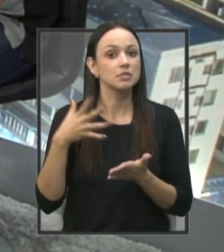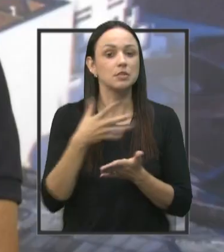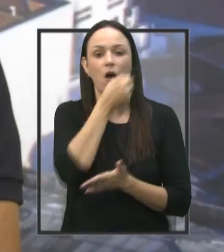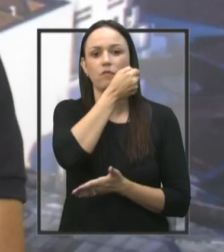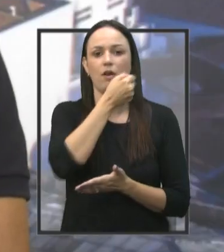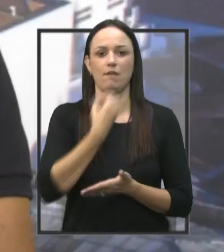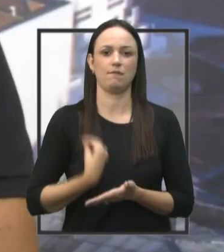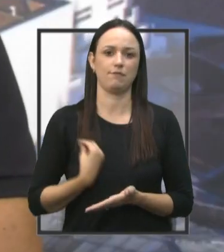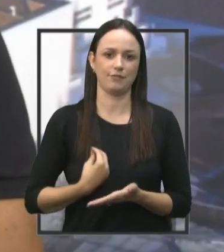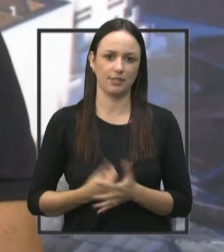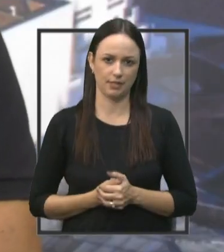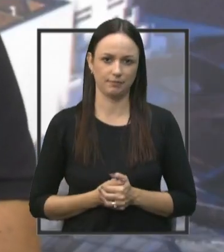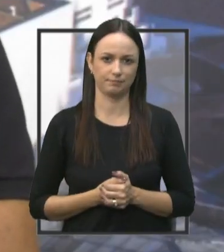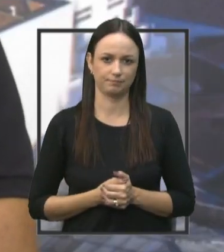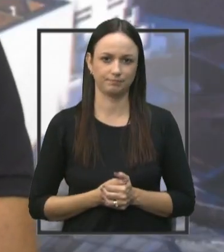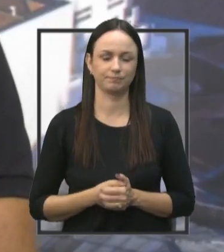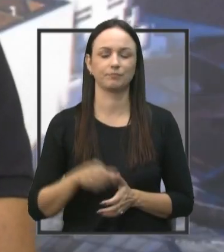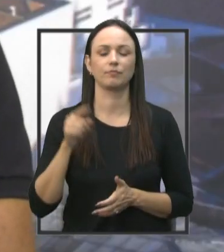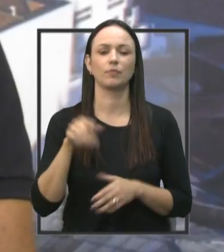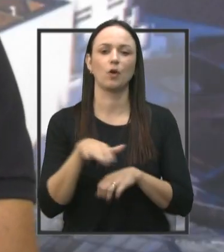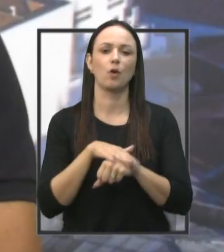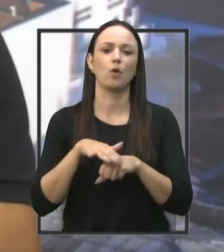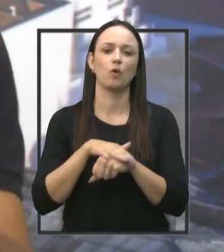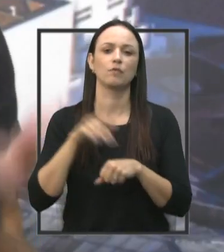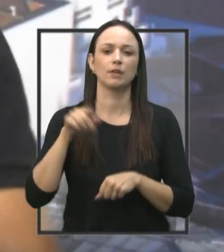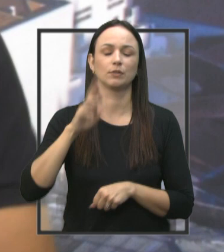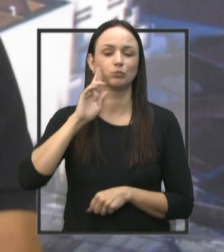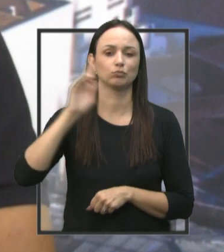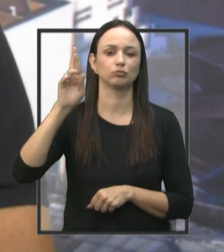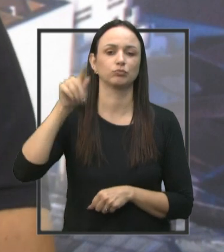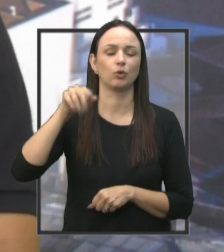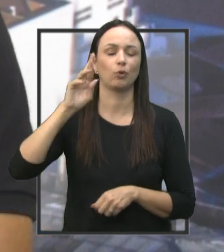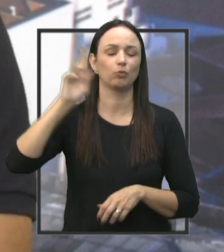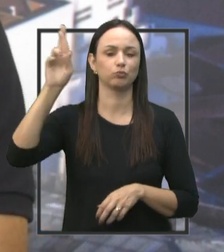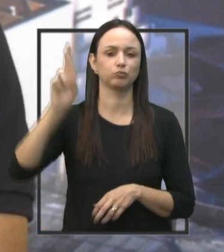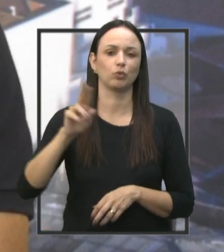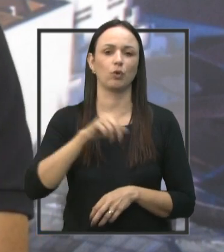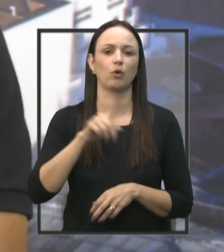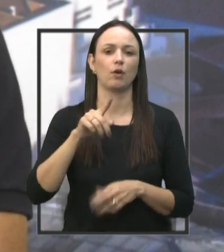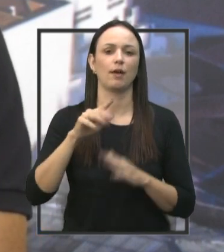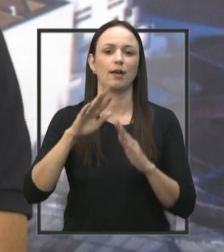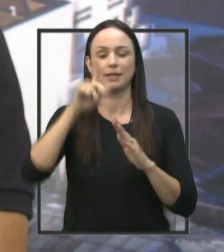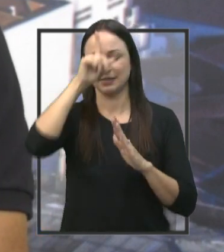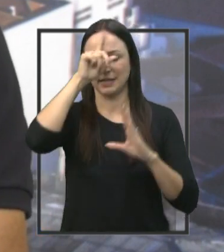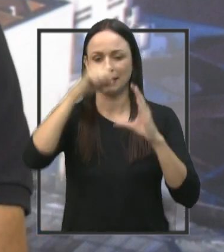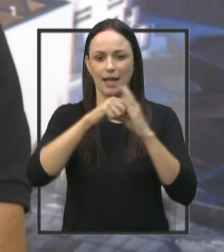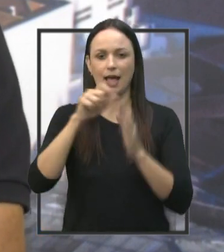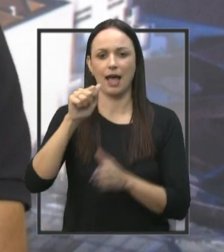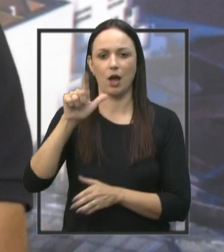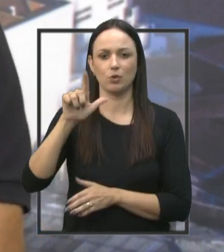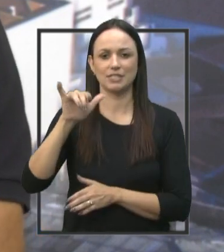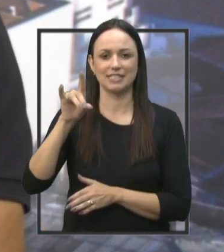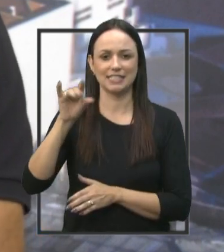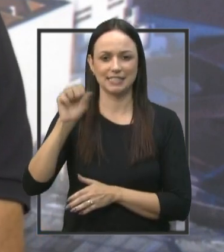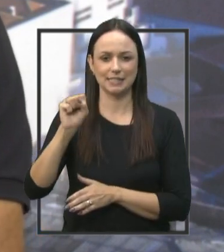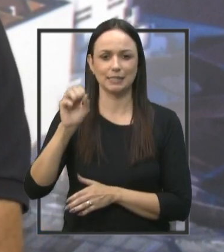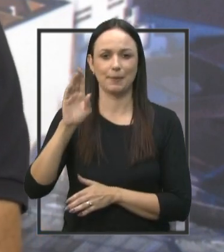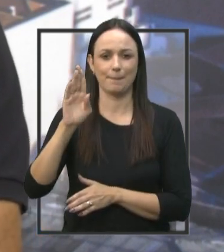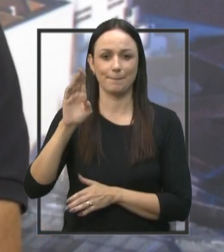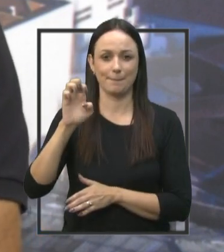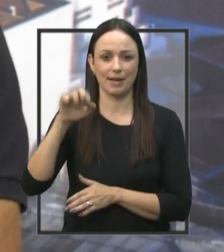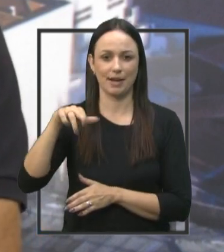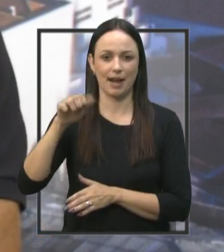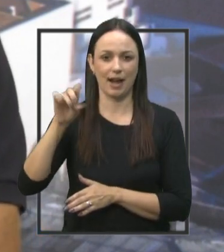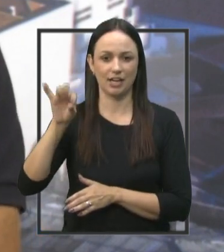dúvida. Em conversa com o provedor da Santa Casa, Alcides Bernardi, eu percebi